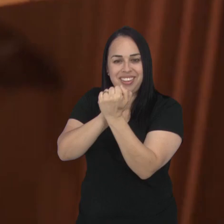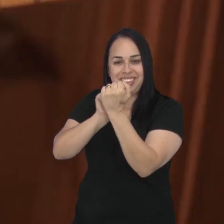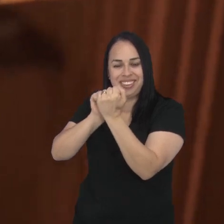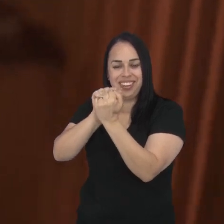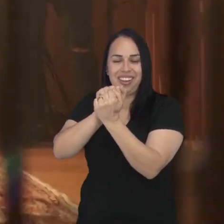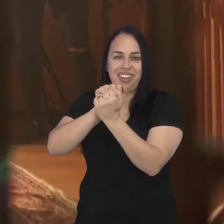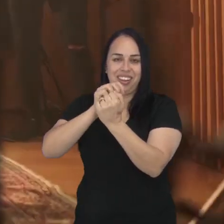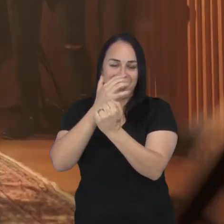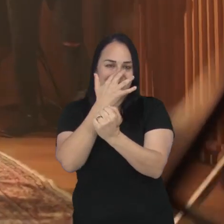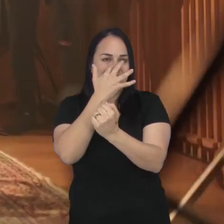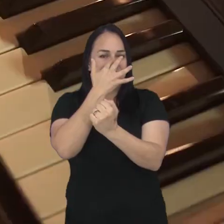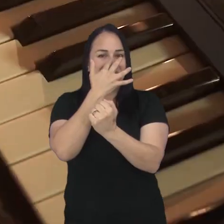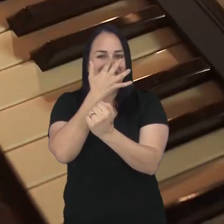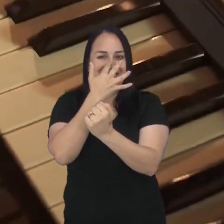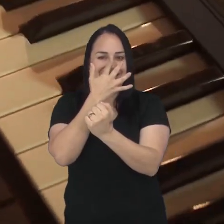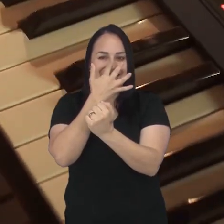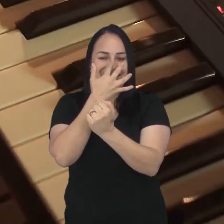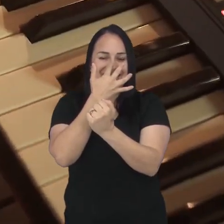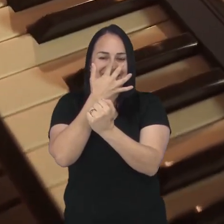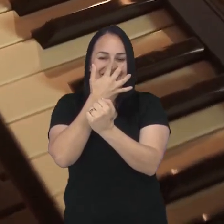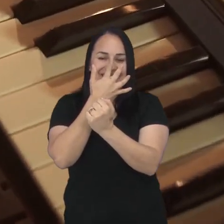eu paralisei.